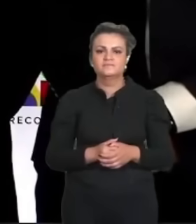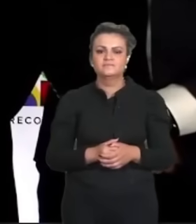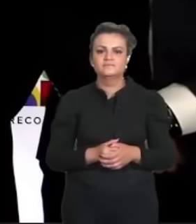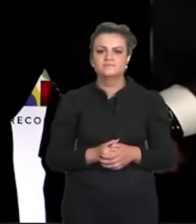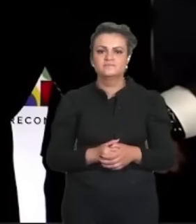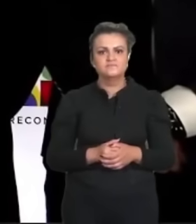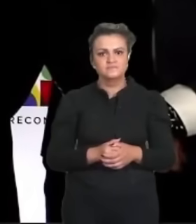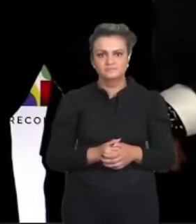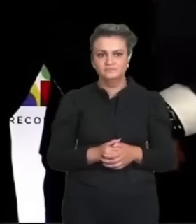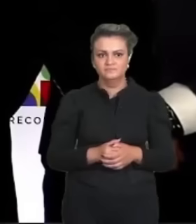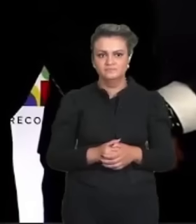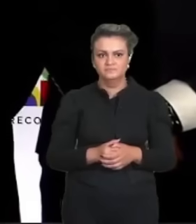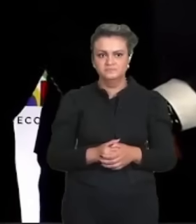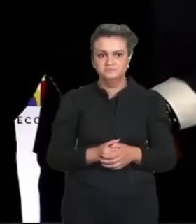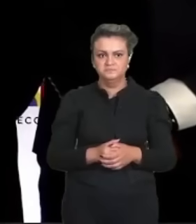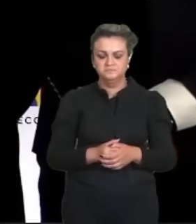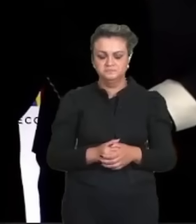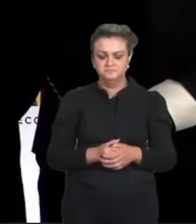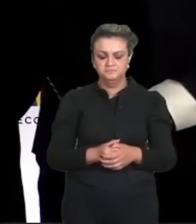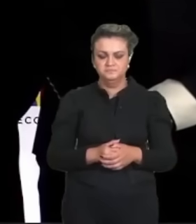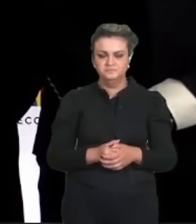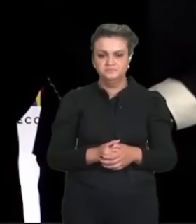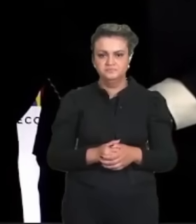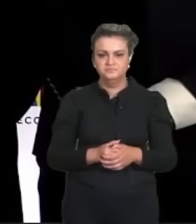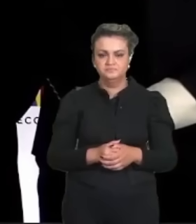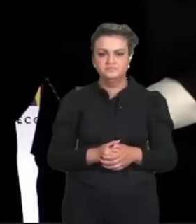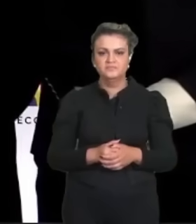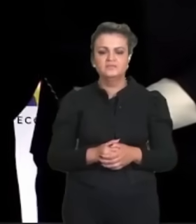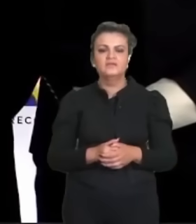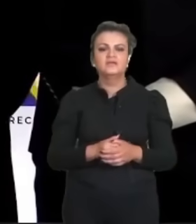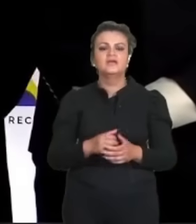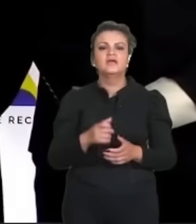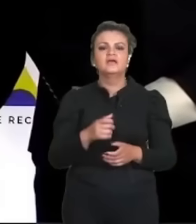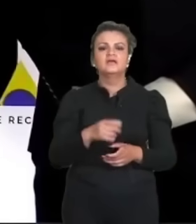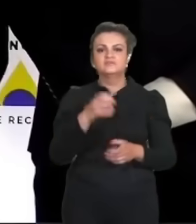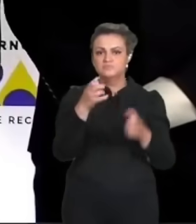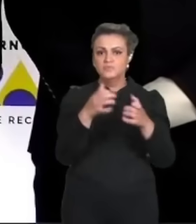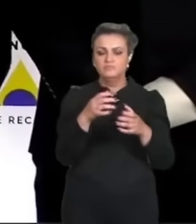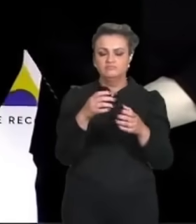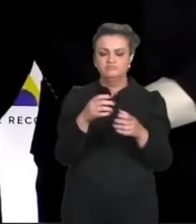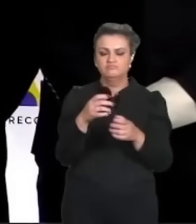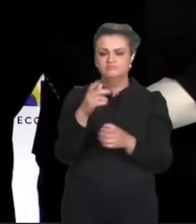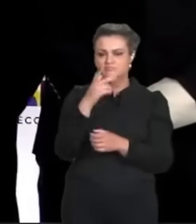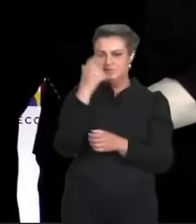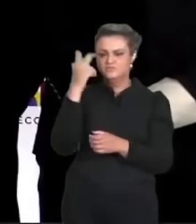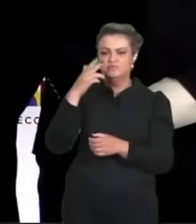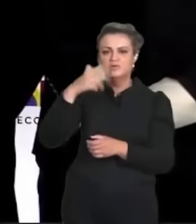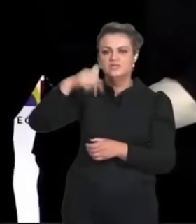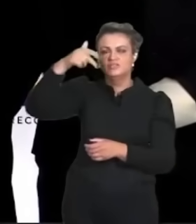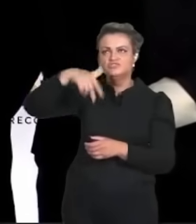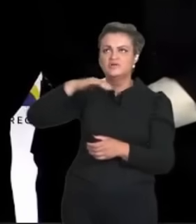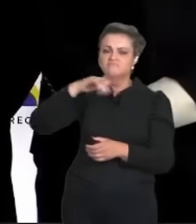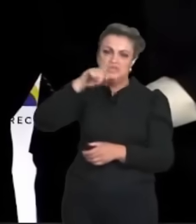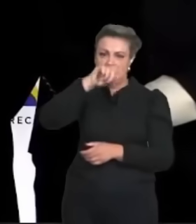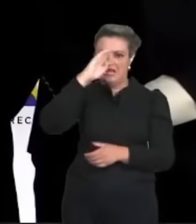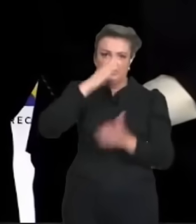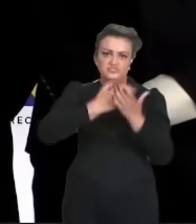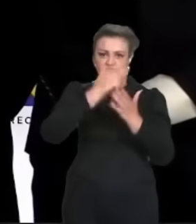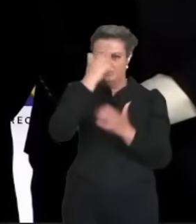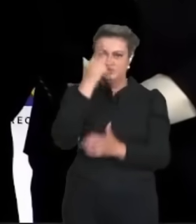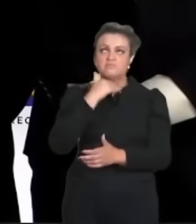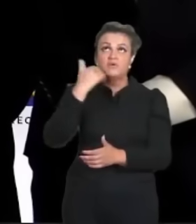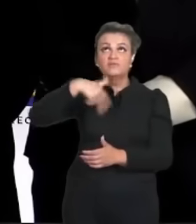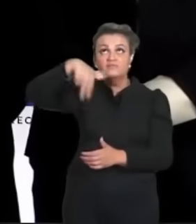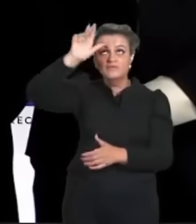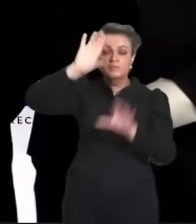da sua função profissional acabou por perder a vida estar no reino de Deus nesse momento e nós